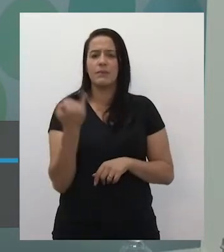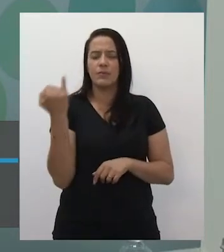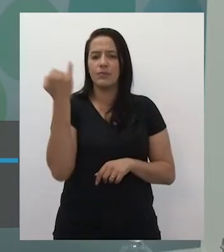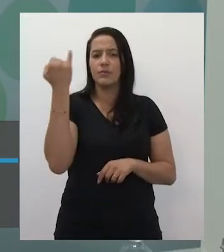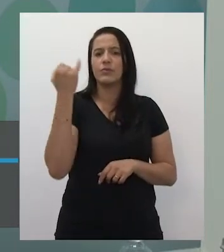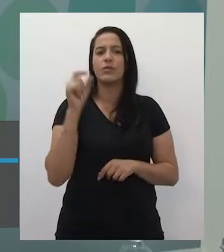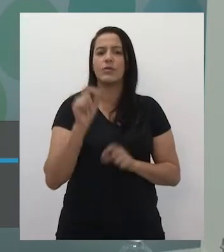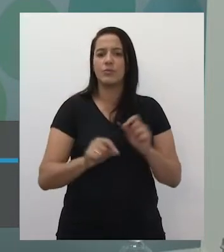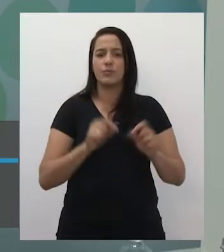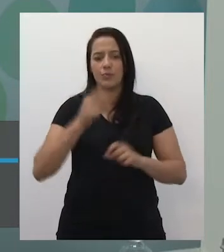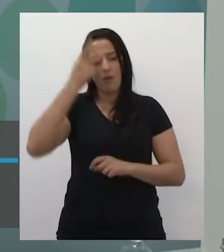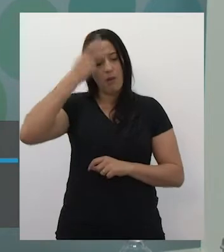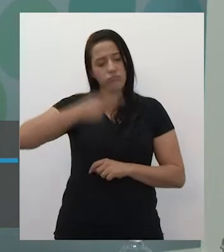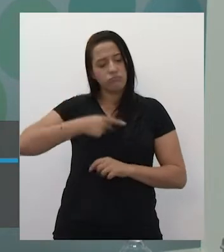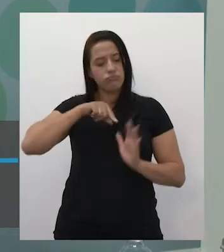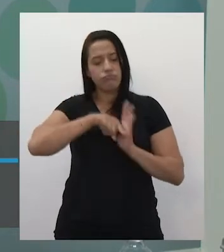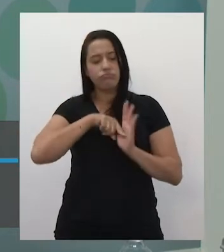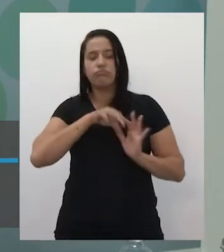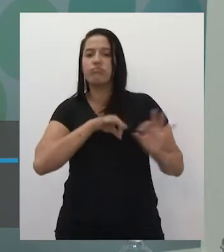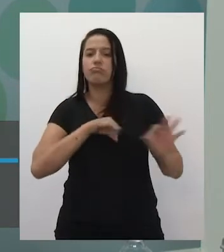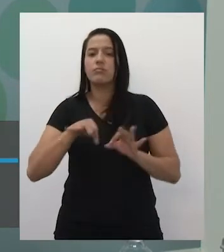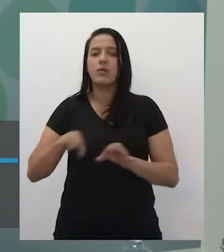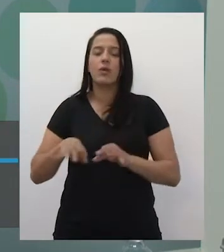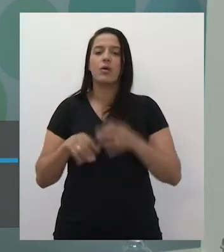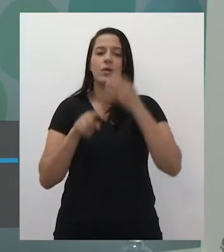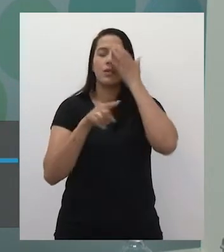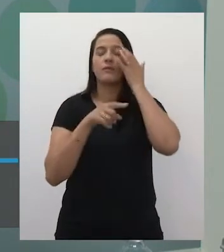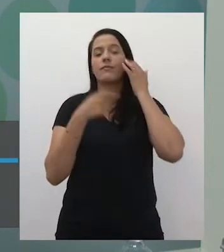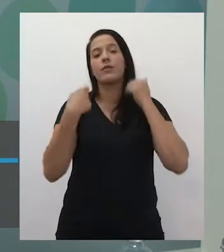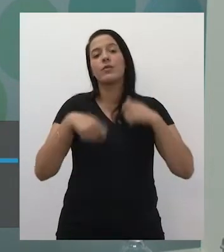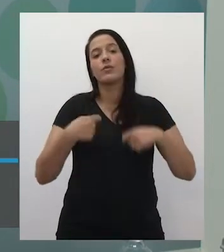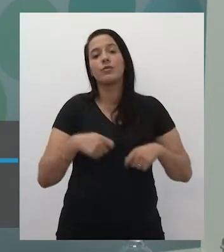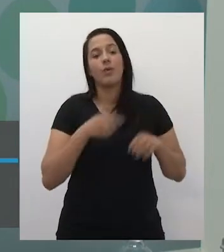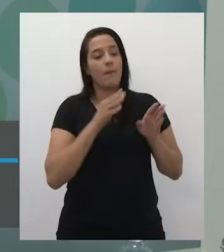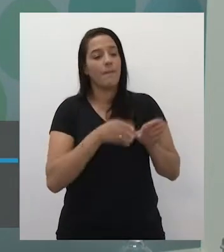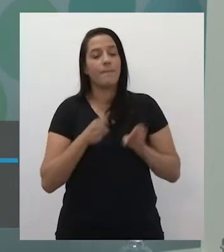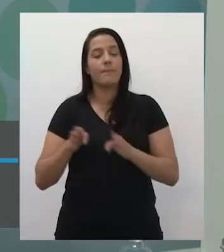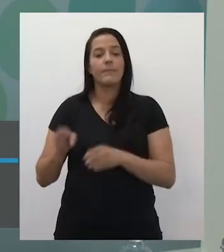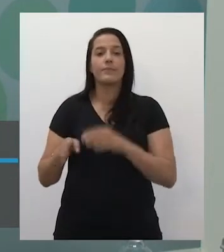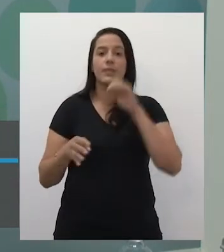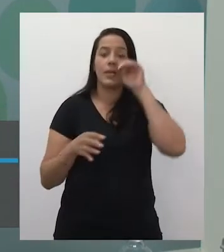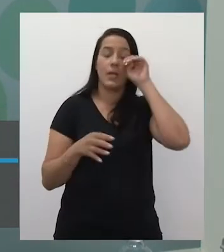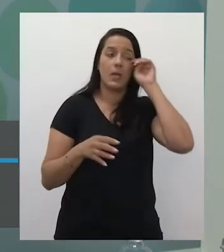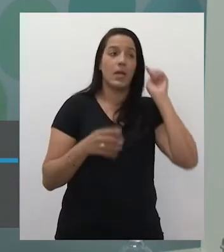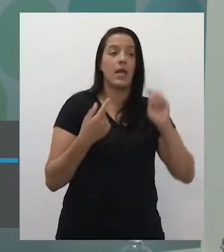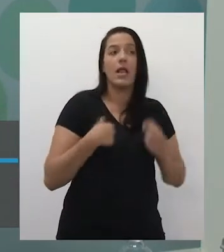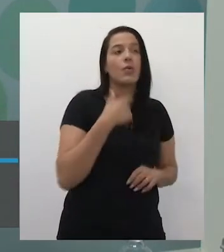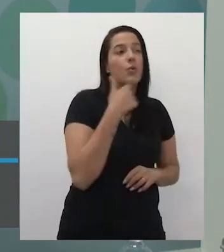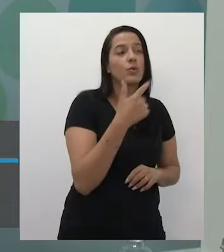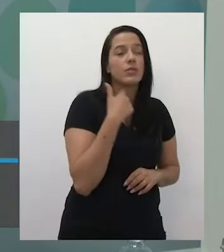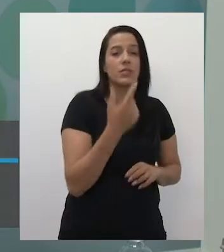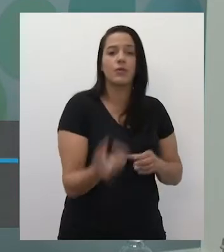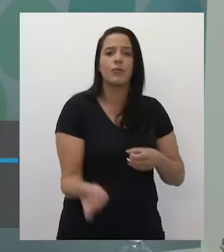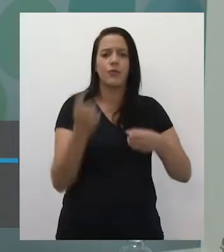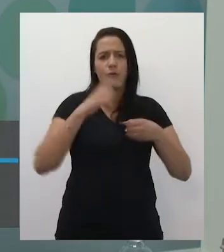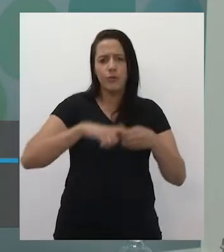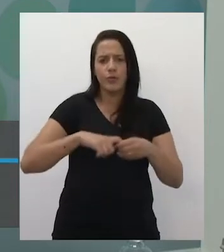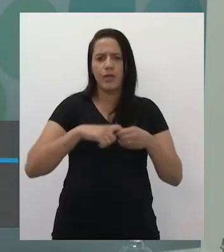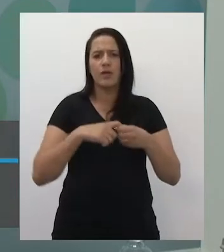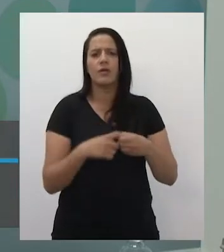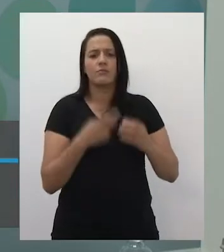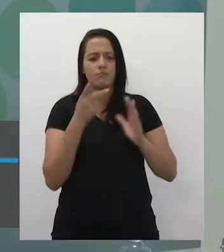obrigada. Nossa, Deise, a gente que agradece. Nossa, e você termina de um jeito tão bonito, né? Realizamos sonhos